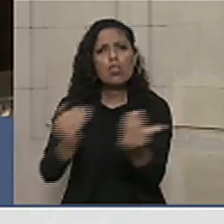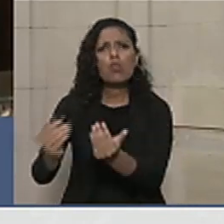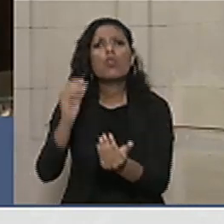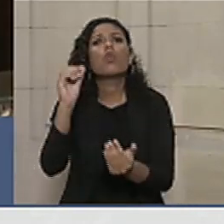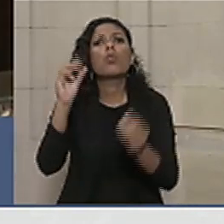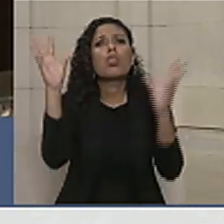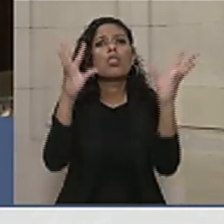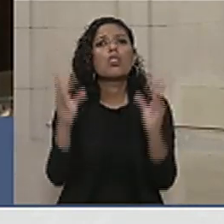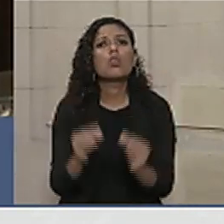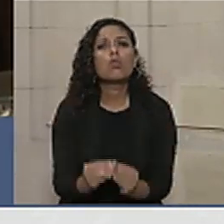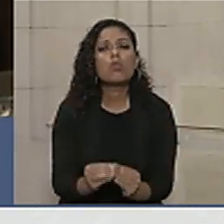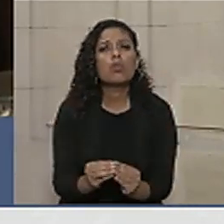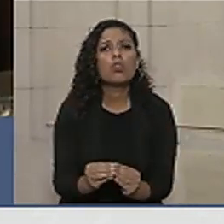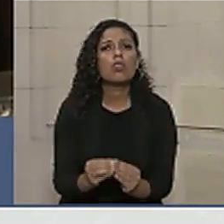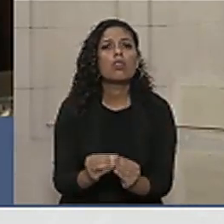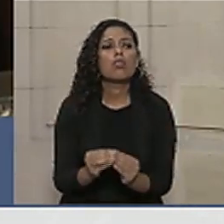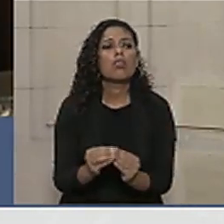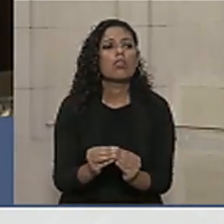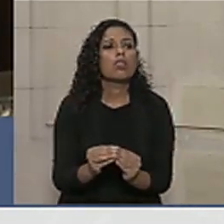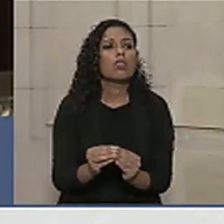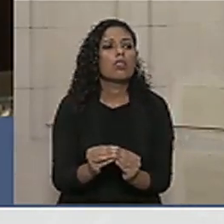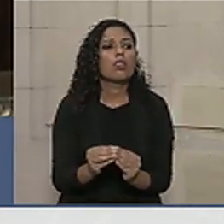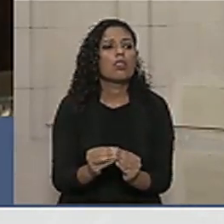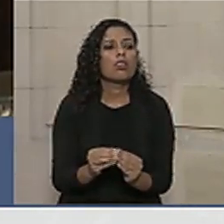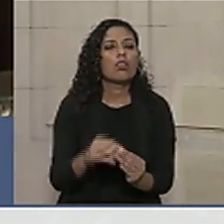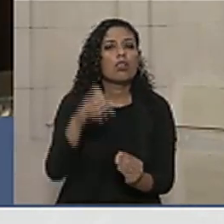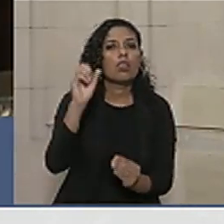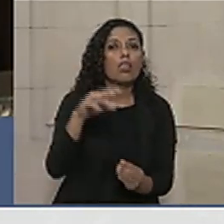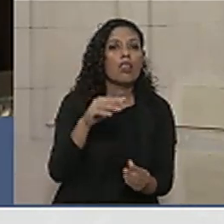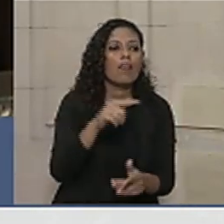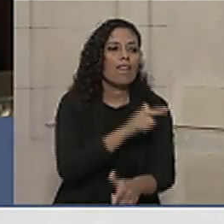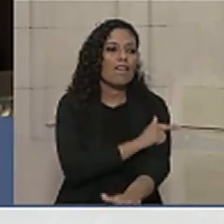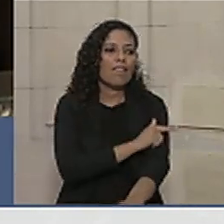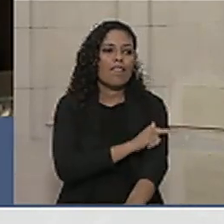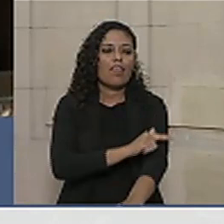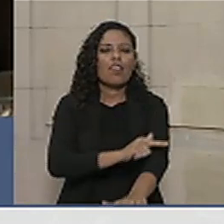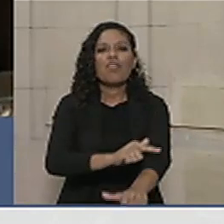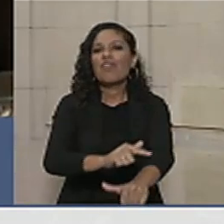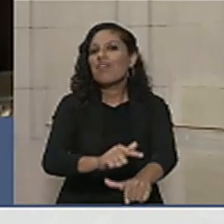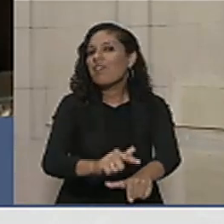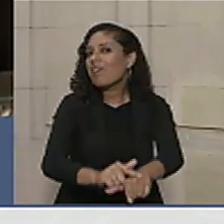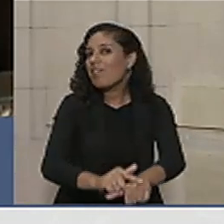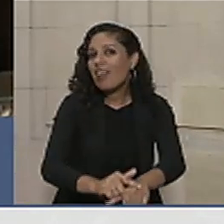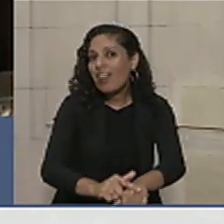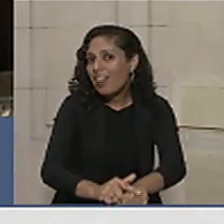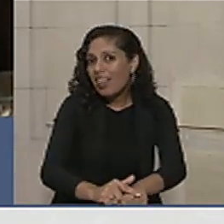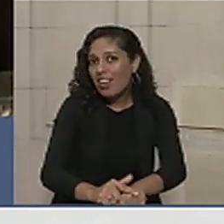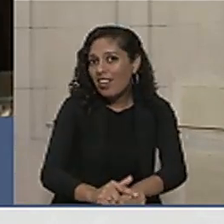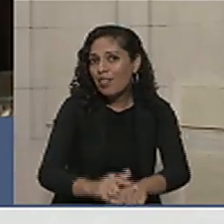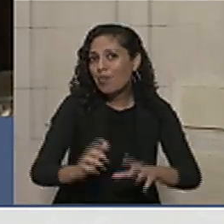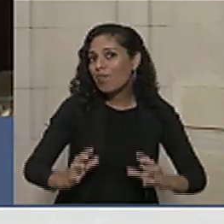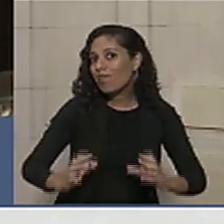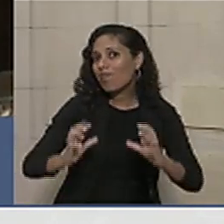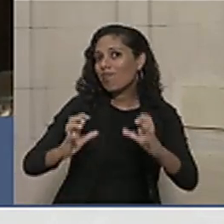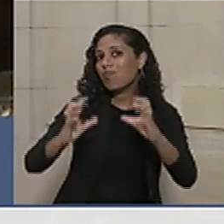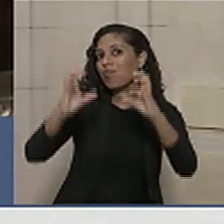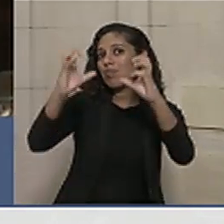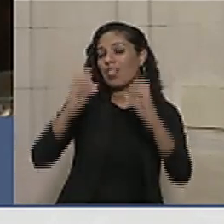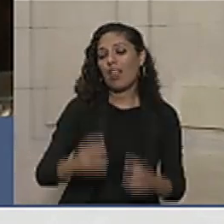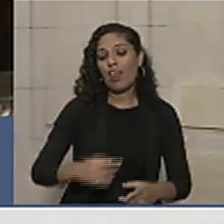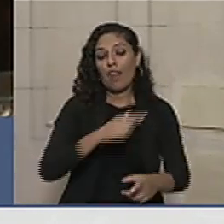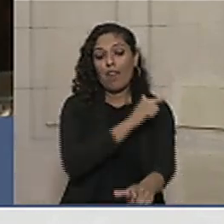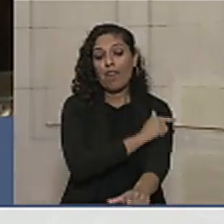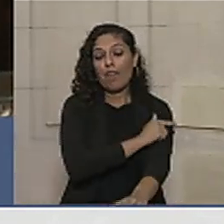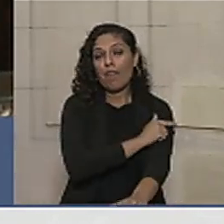aqui, muitas vezes, é uma falsa polêmica. Uma falsa